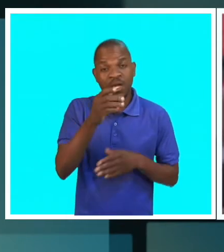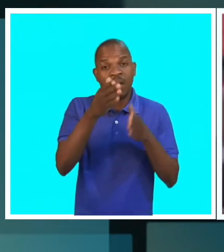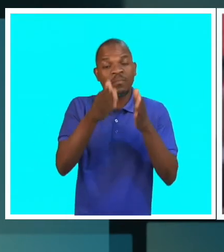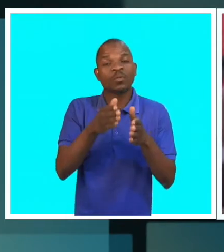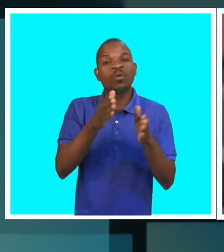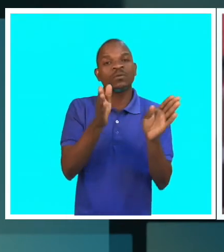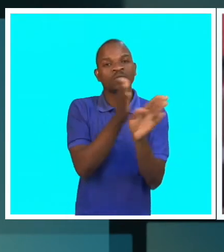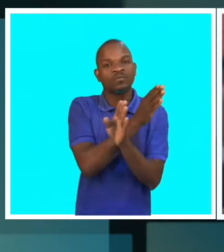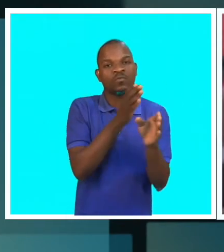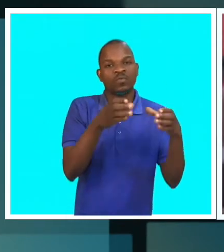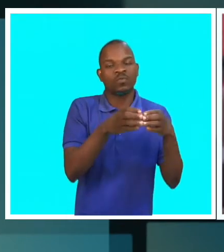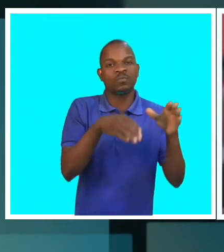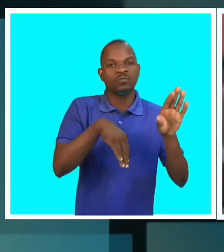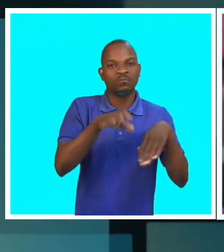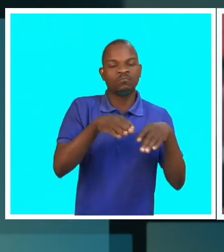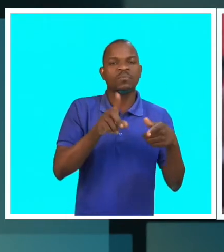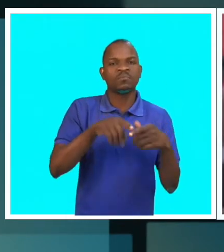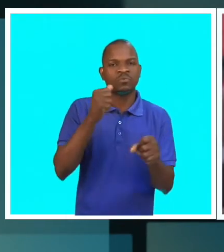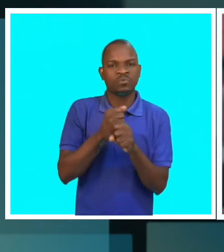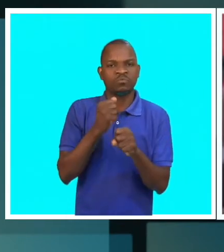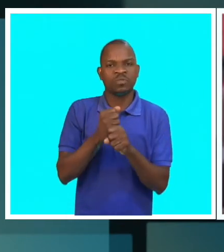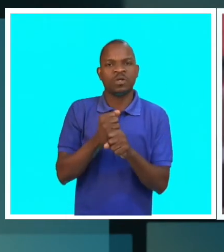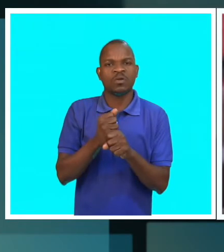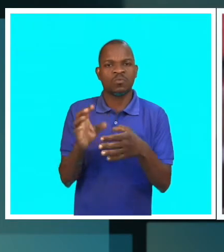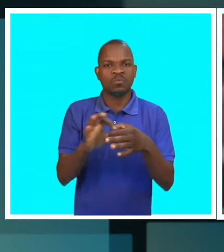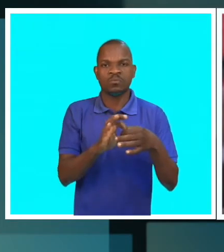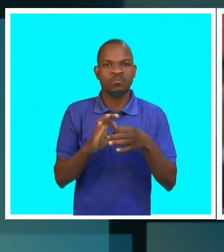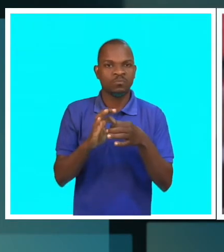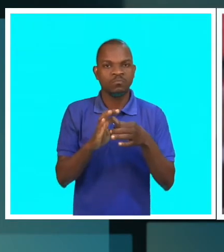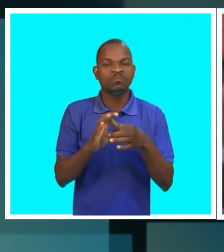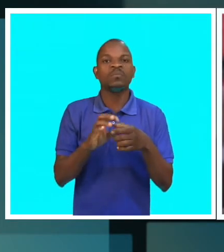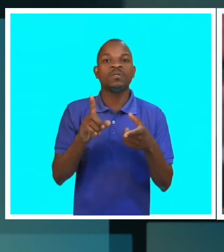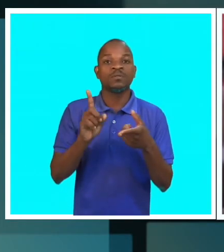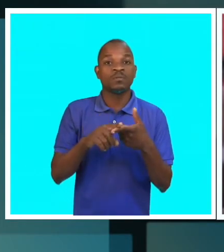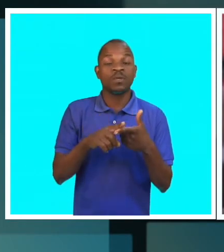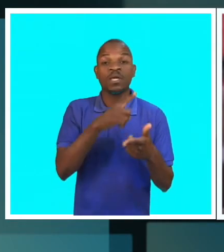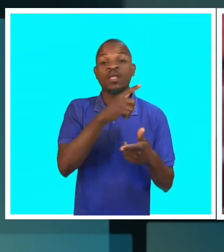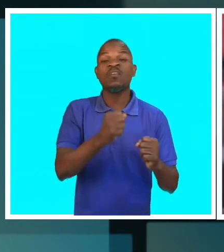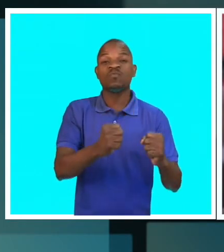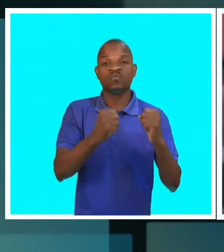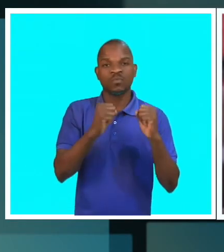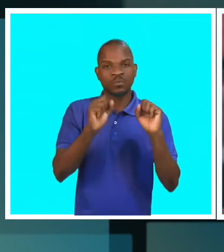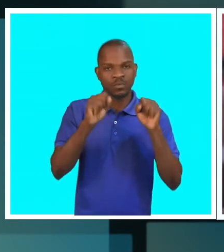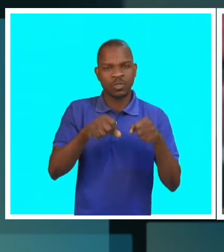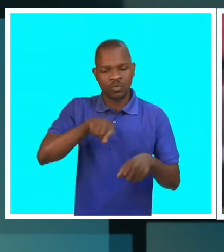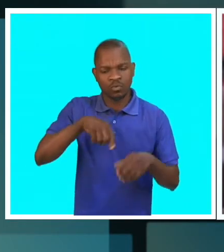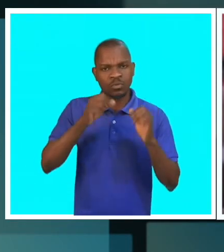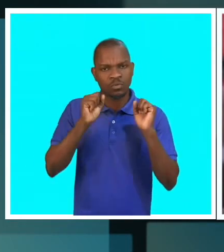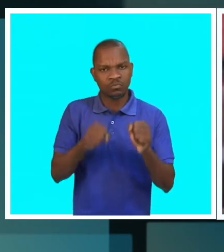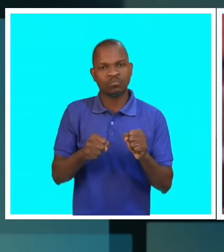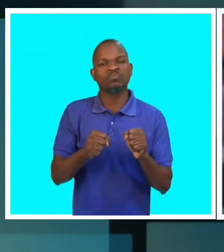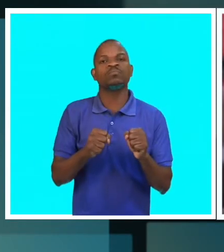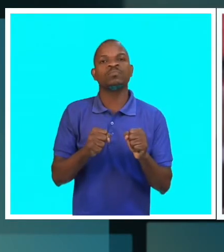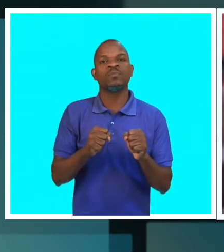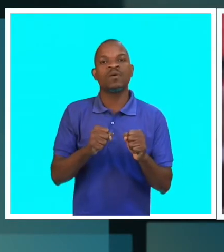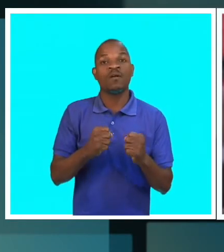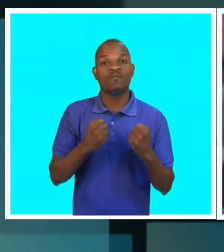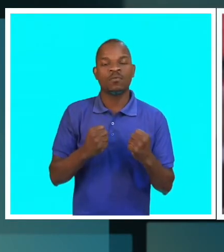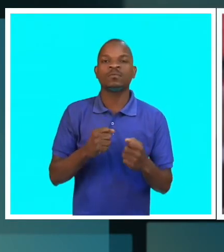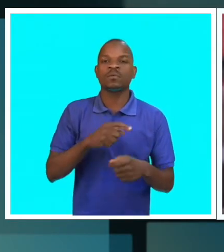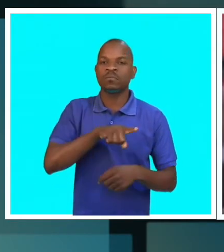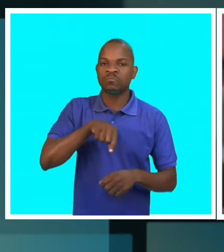trabalhar com muita humildade, sem descurar aquilo que são os nossos processos. É um adversário forte, nós também somos fortes e vamos